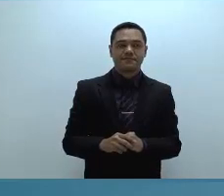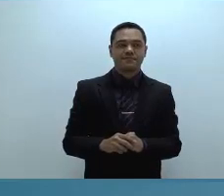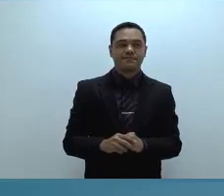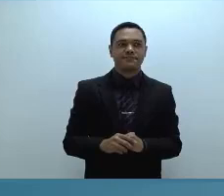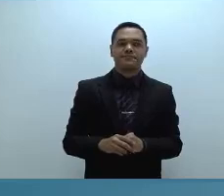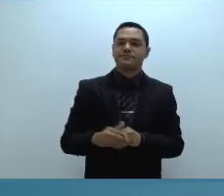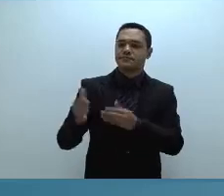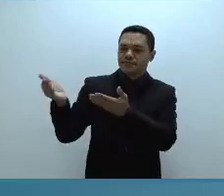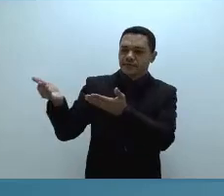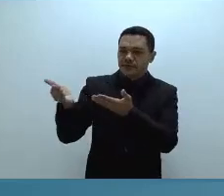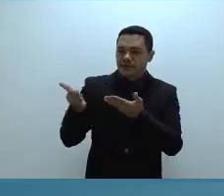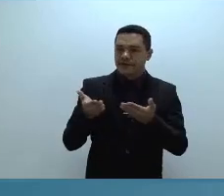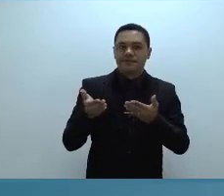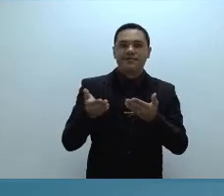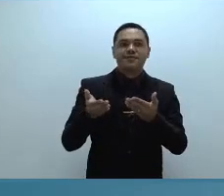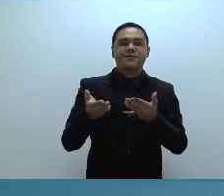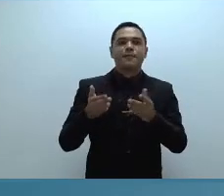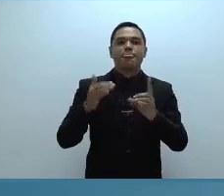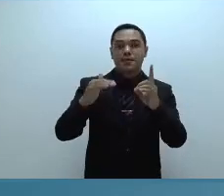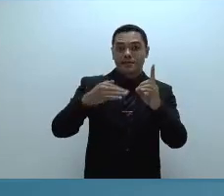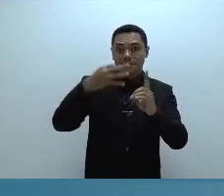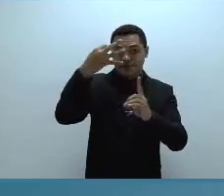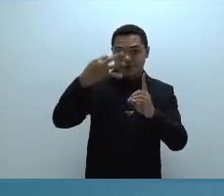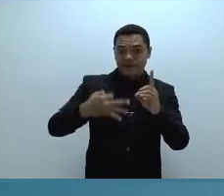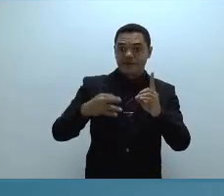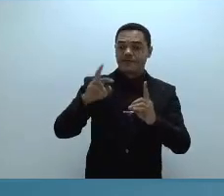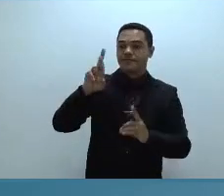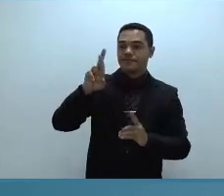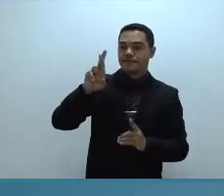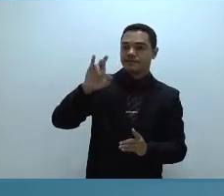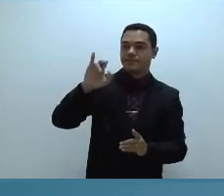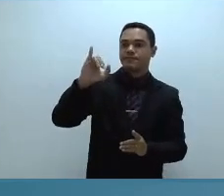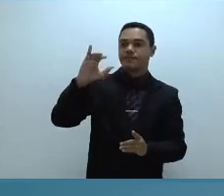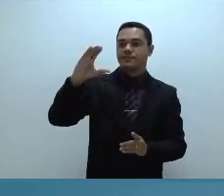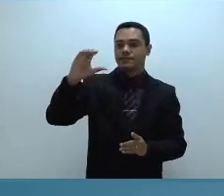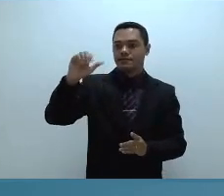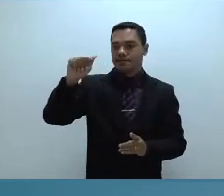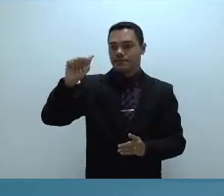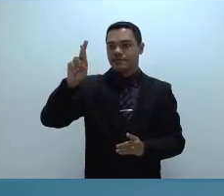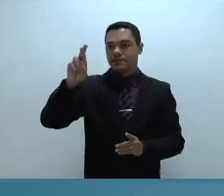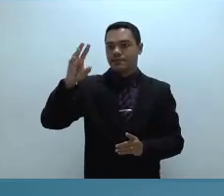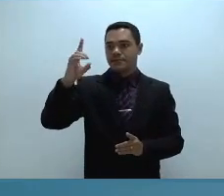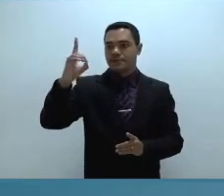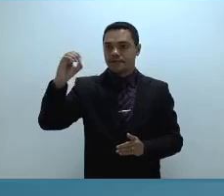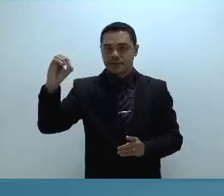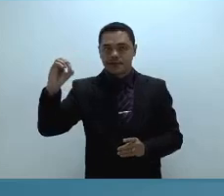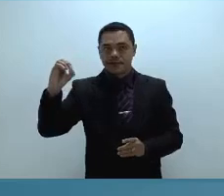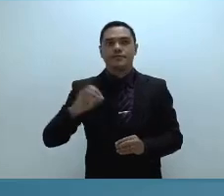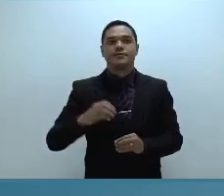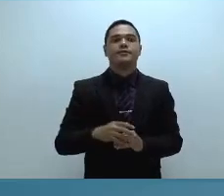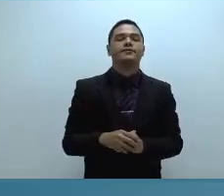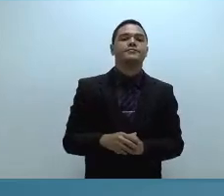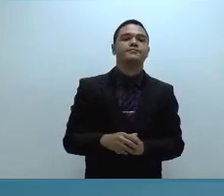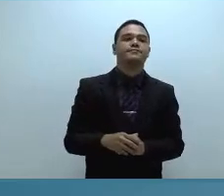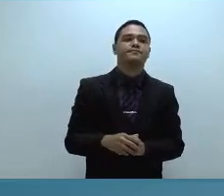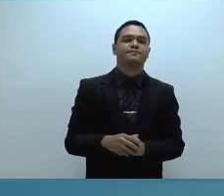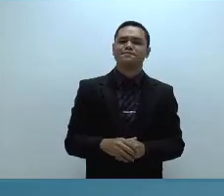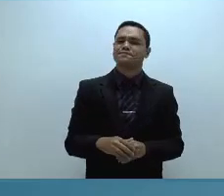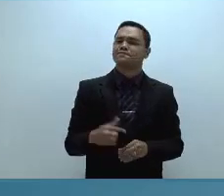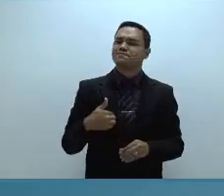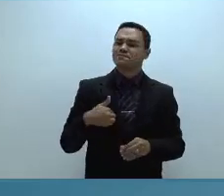Essa palavra, senhor presidente. Ou não, desembargador Ricardo? Senhor presidente, também não poderia me importar, eu quero enviar